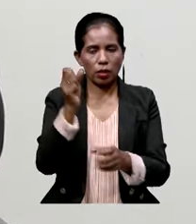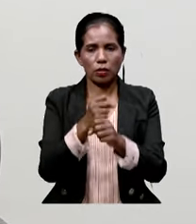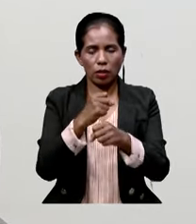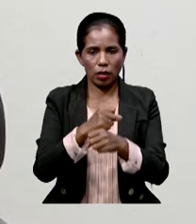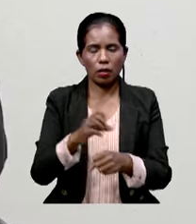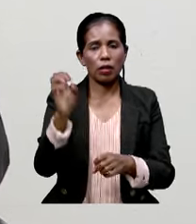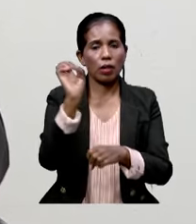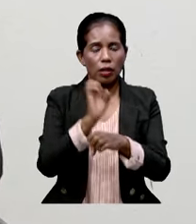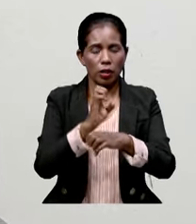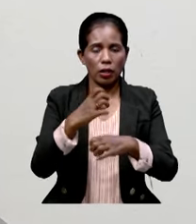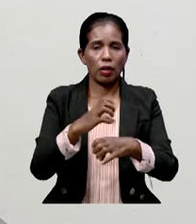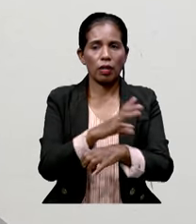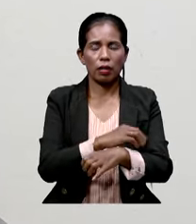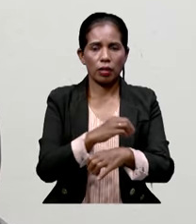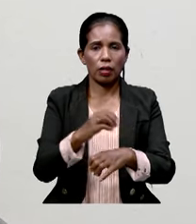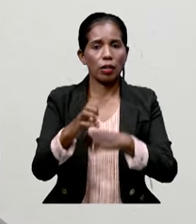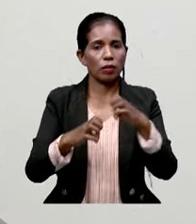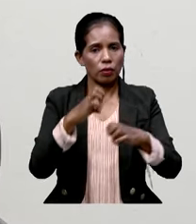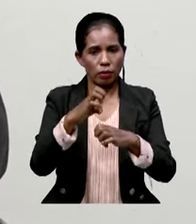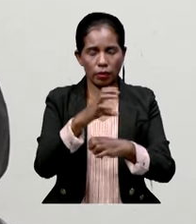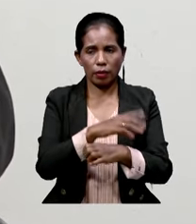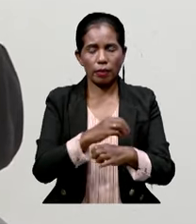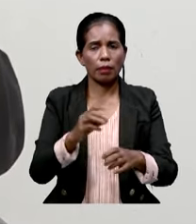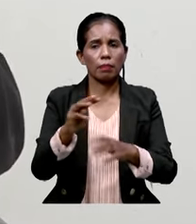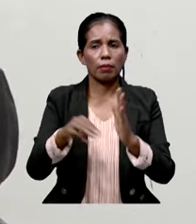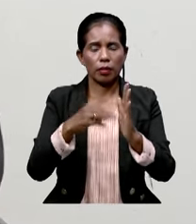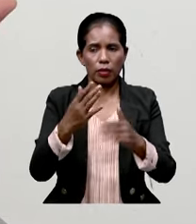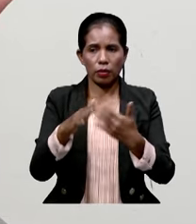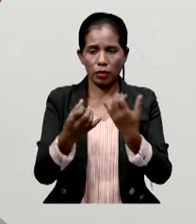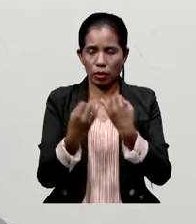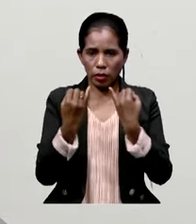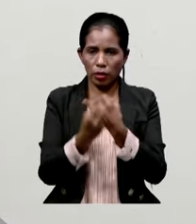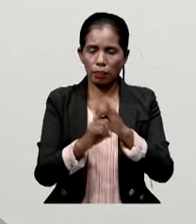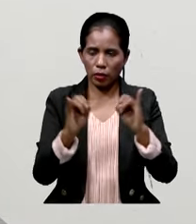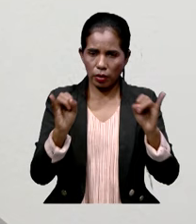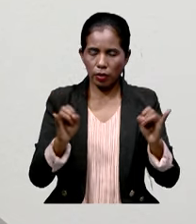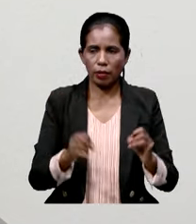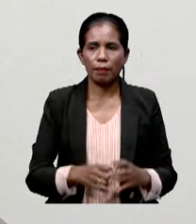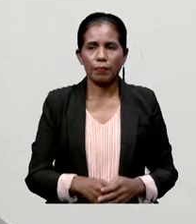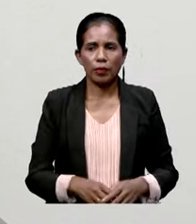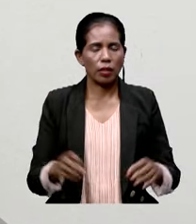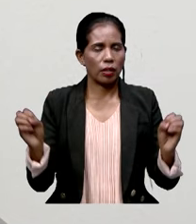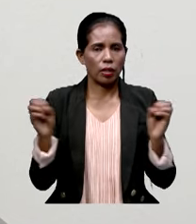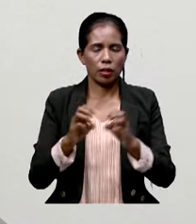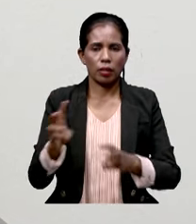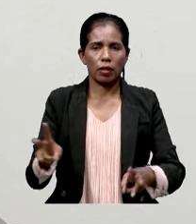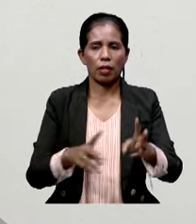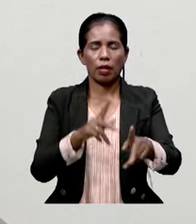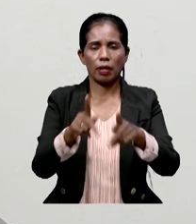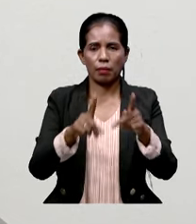Tanto media todo e a imparcialidade. Media todo e a independência editorial. Nebe lei dalam emaida